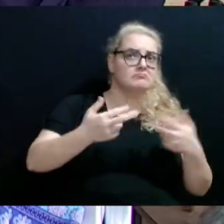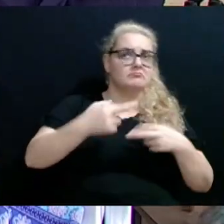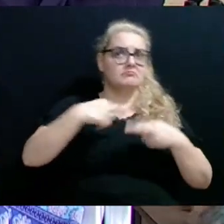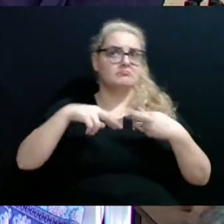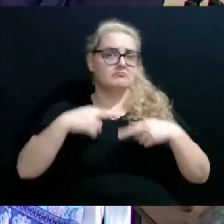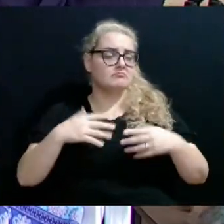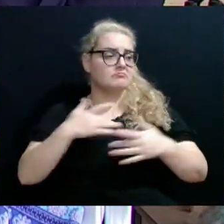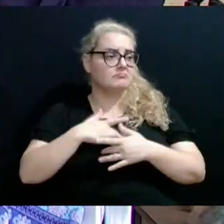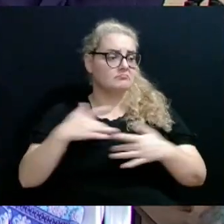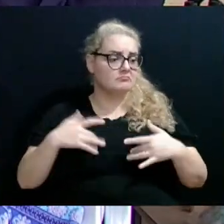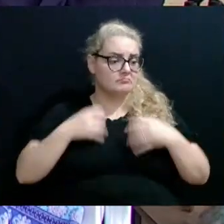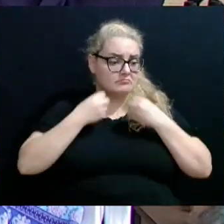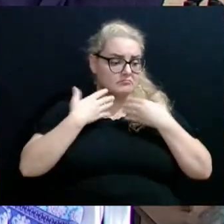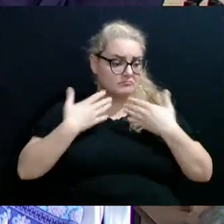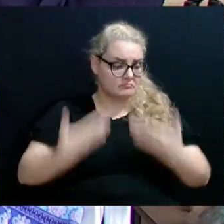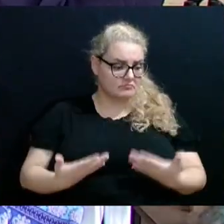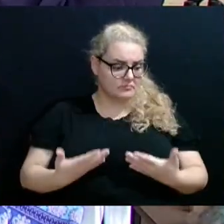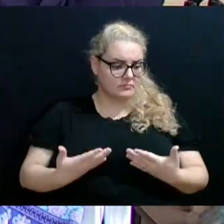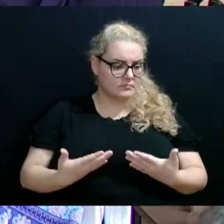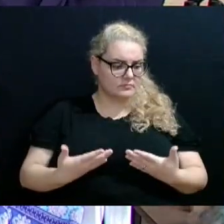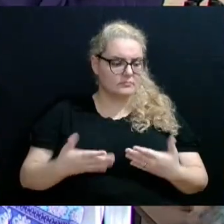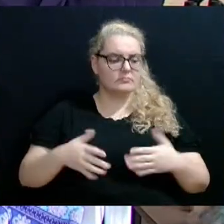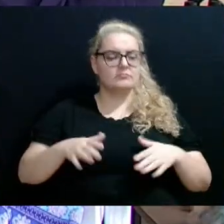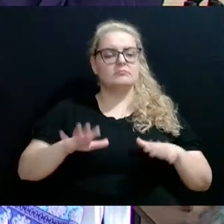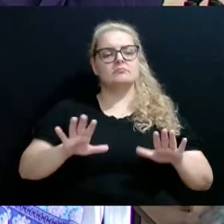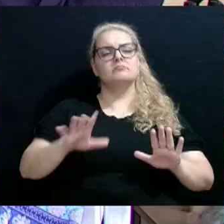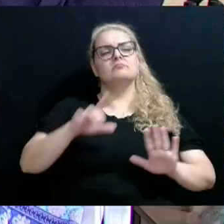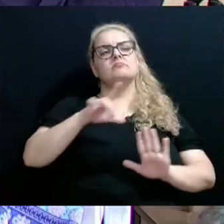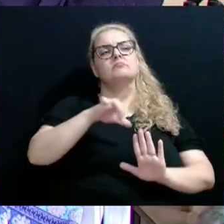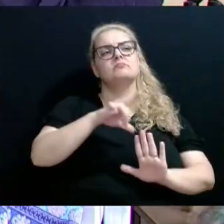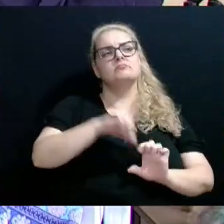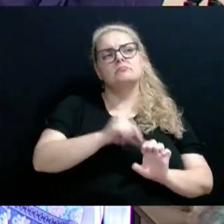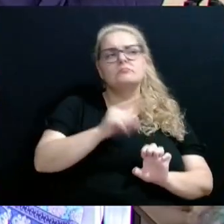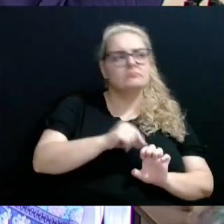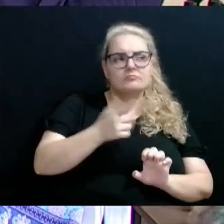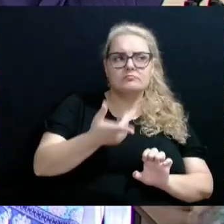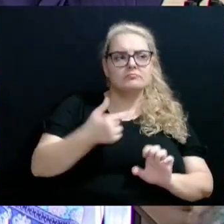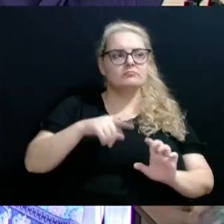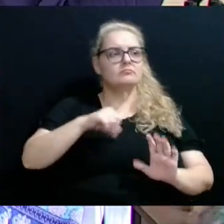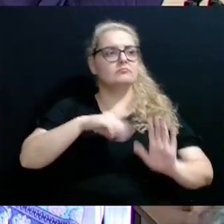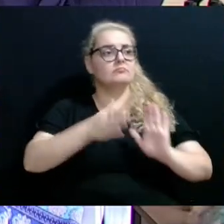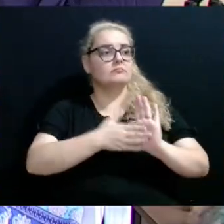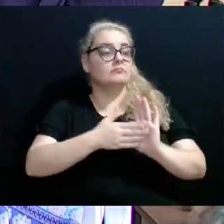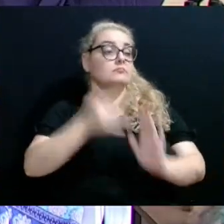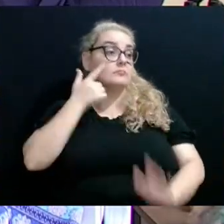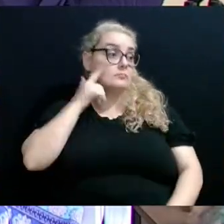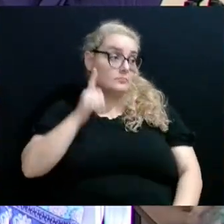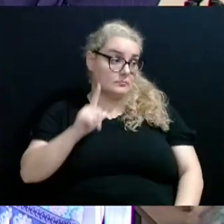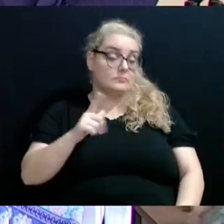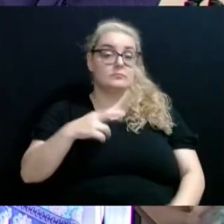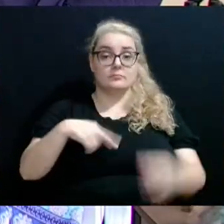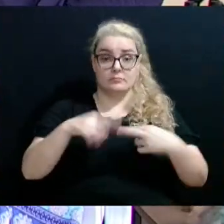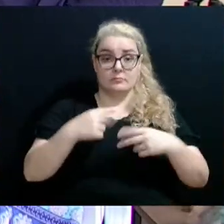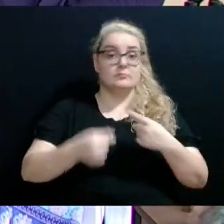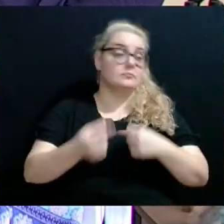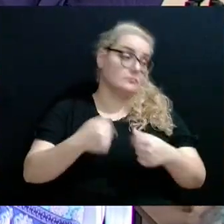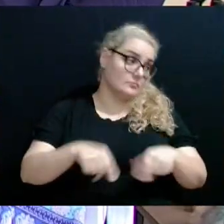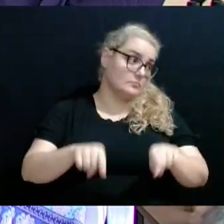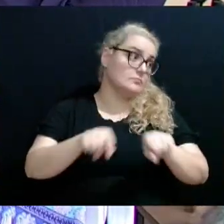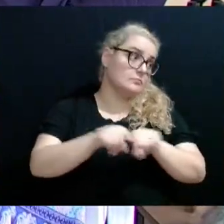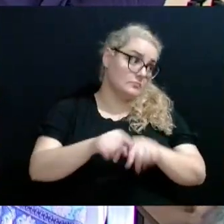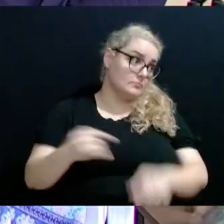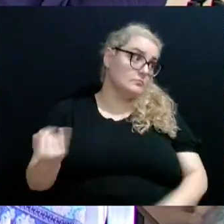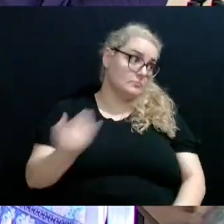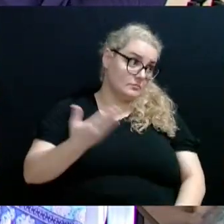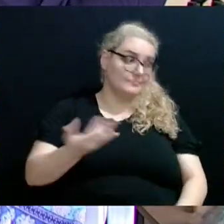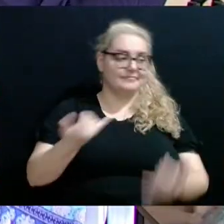bem-estar, mas eu posso empreender, ter esse propósito e, claro, ter a questão financeira, que também é bem importante. Me